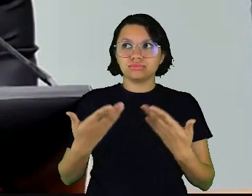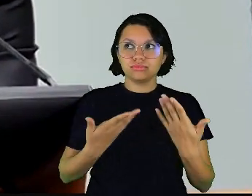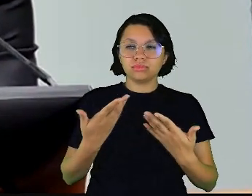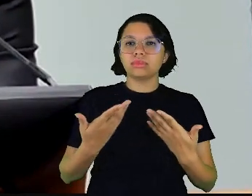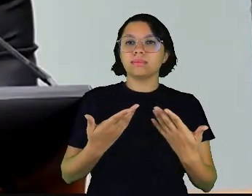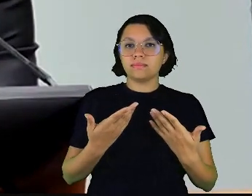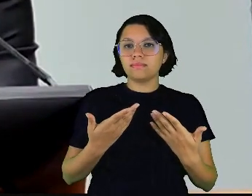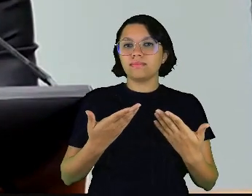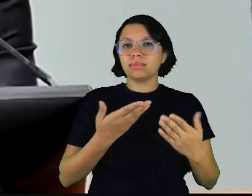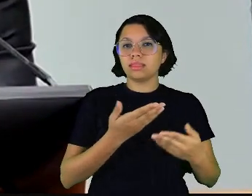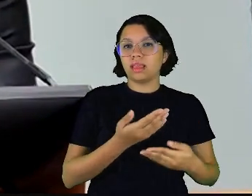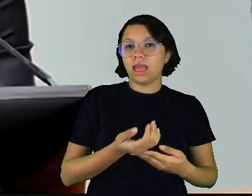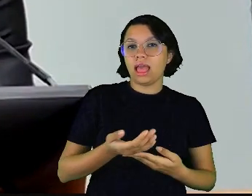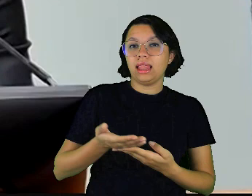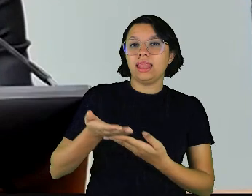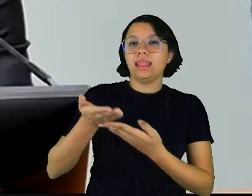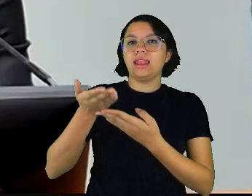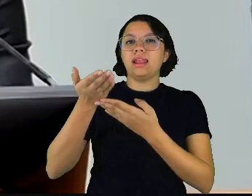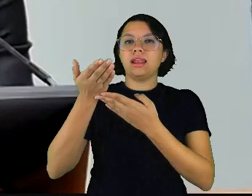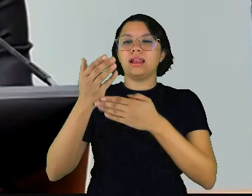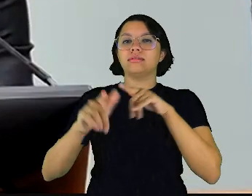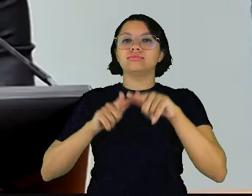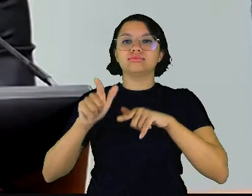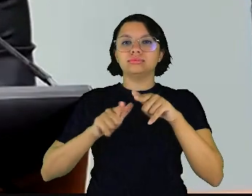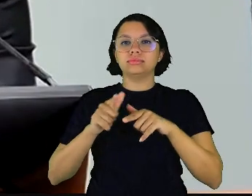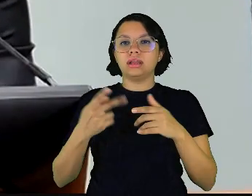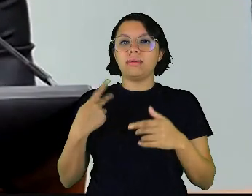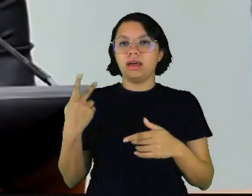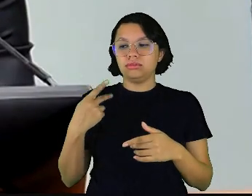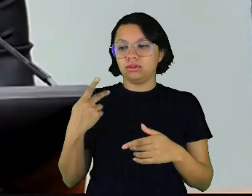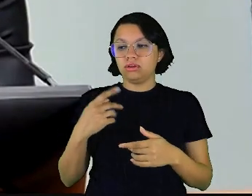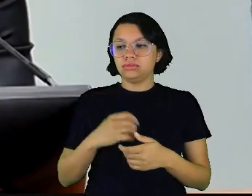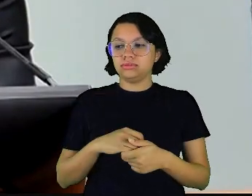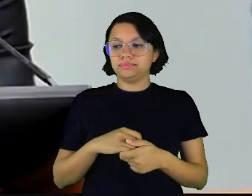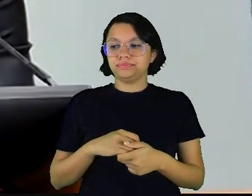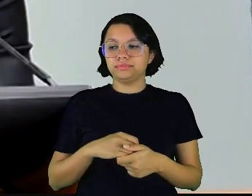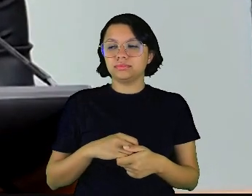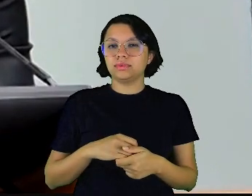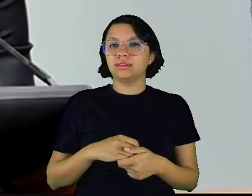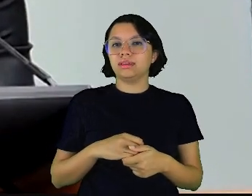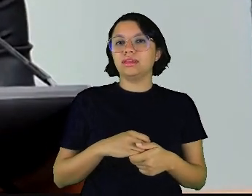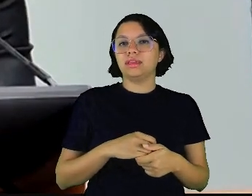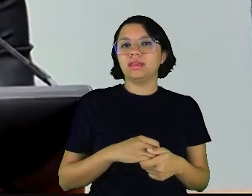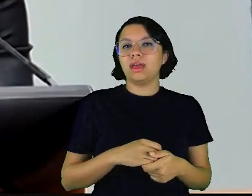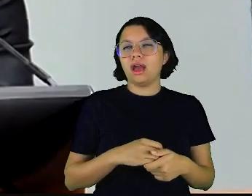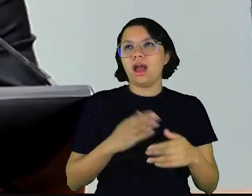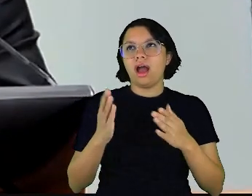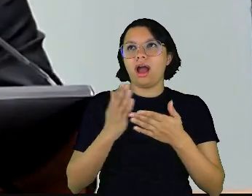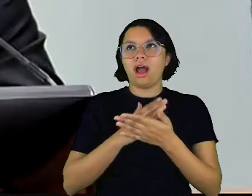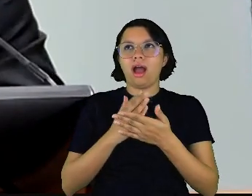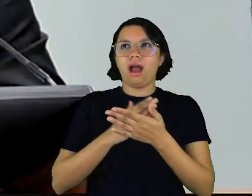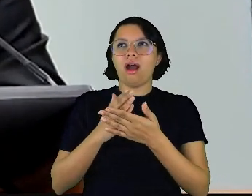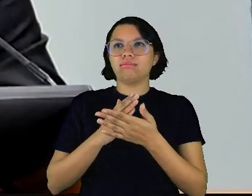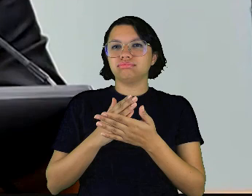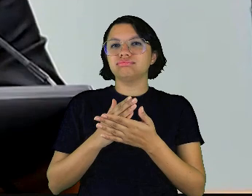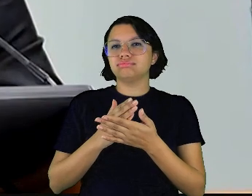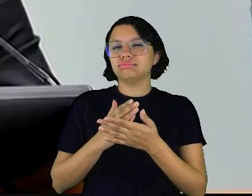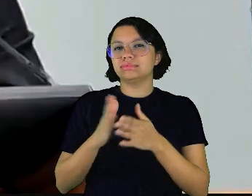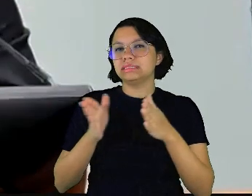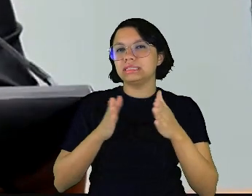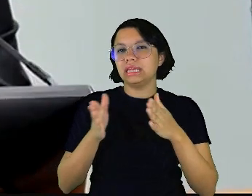assim, elevação da nossa carreira, que ultimamente tem sido soterrada de forma muito